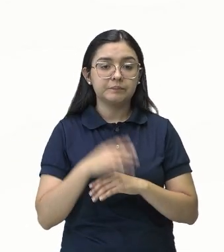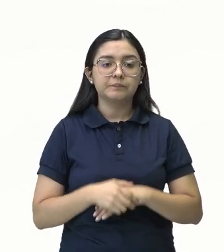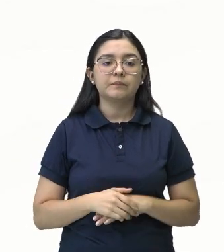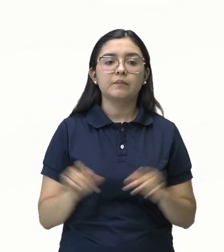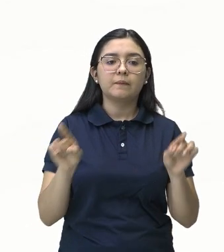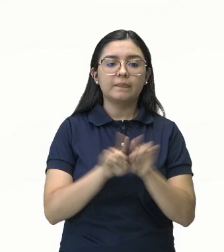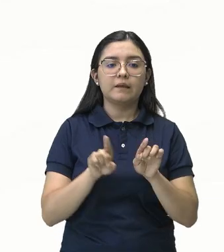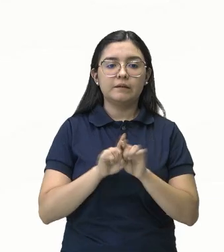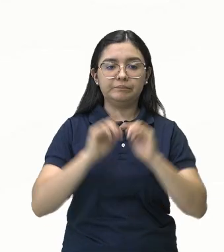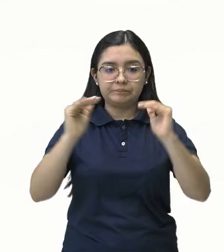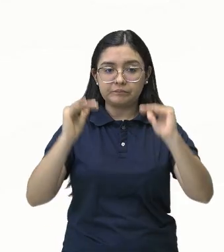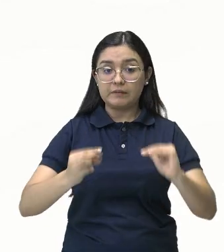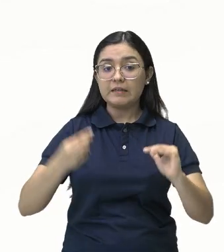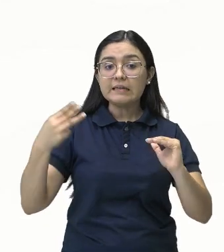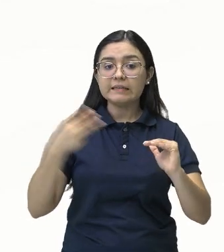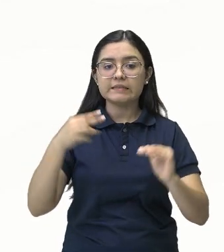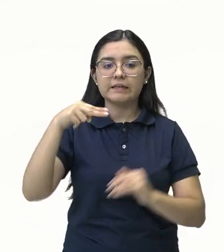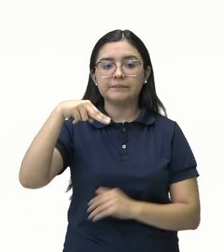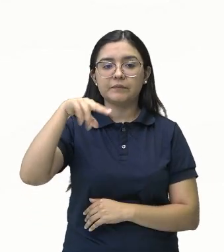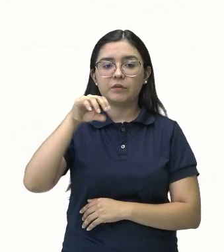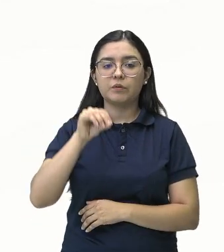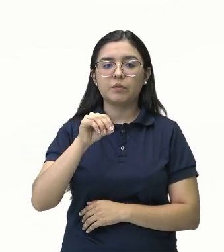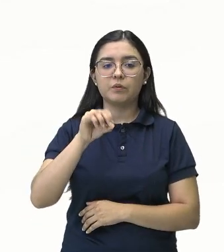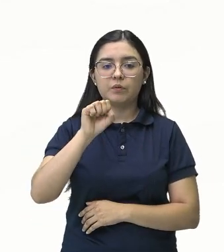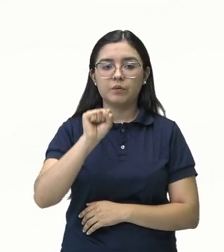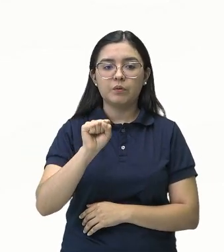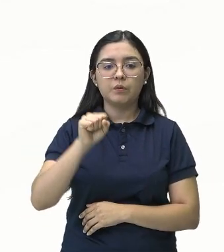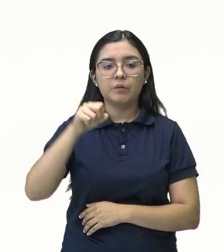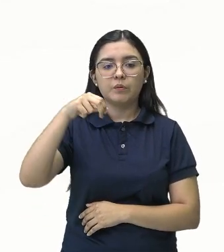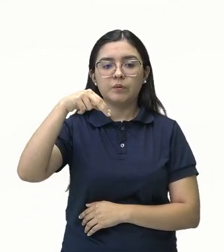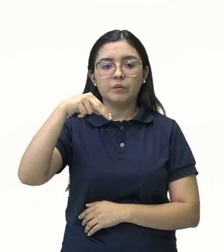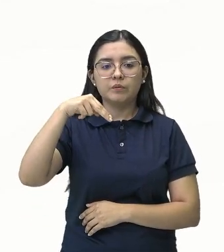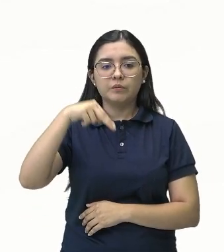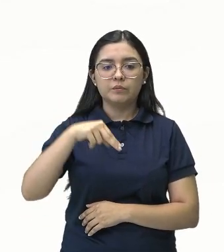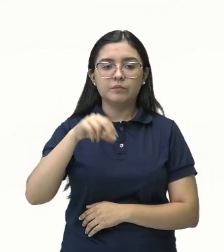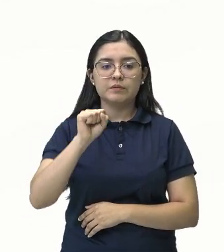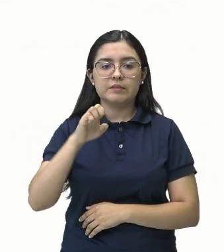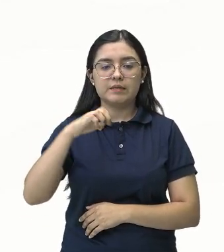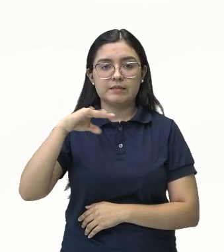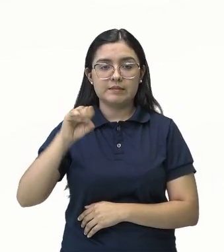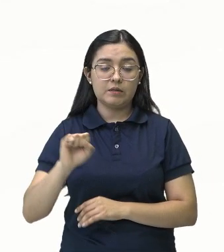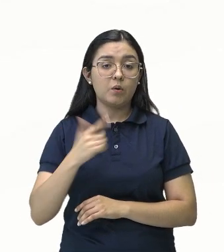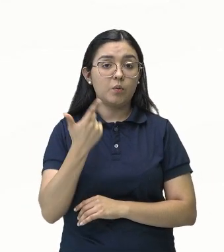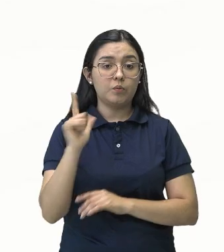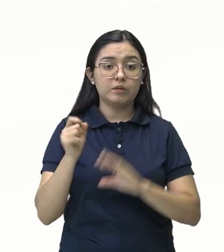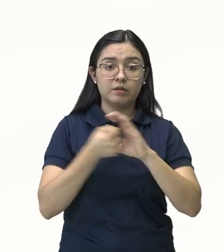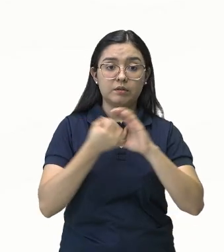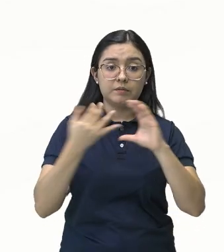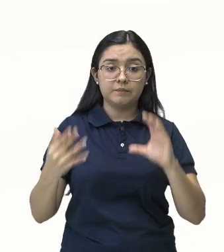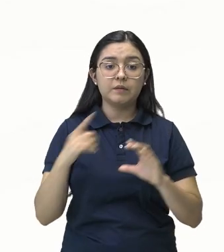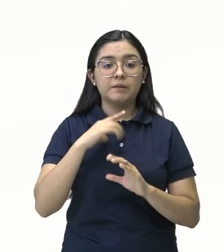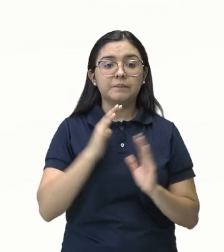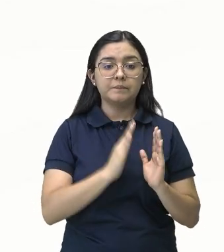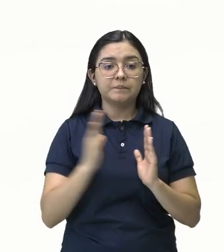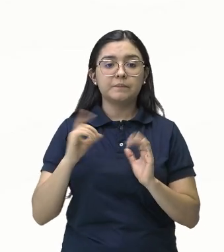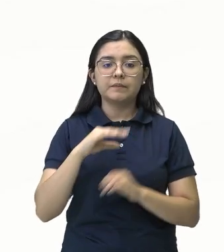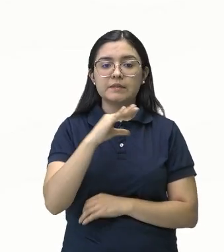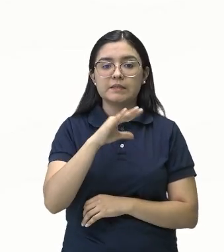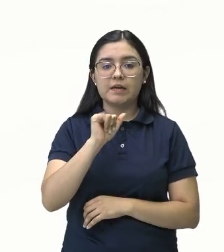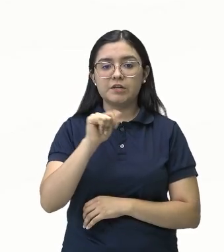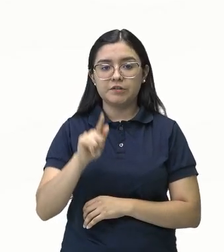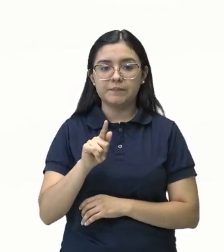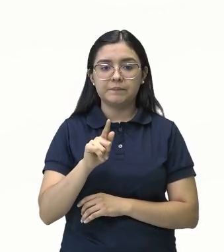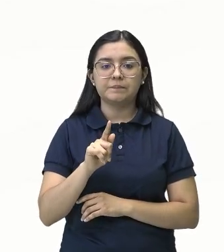A nonsense já é uma outra característica. Nós temos aqui uma sequência de